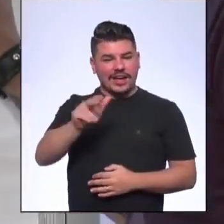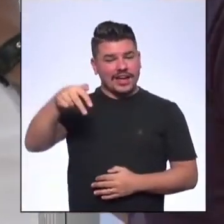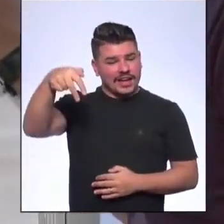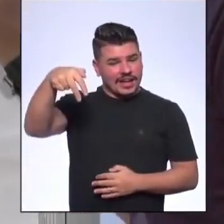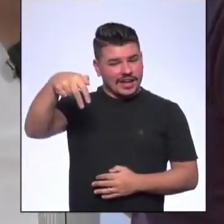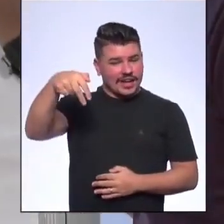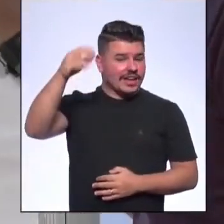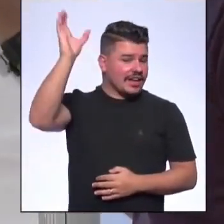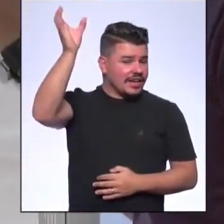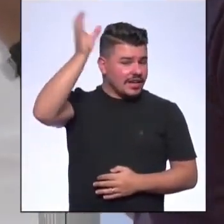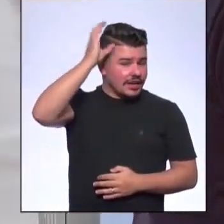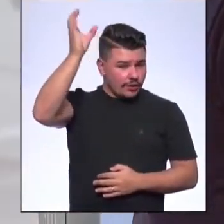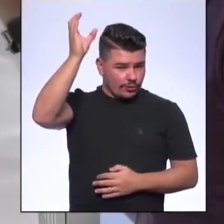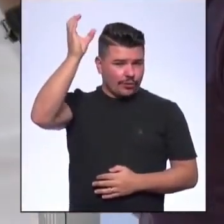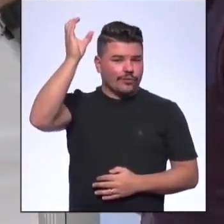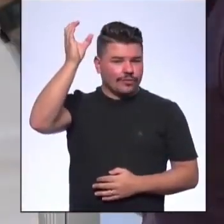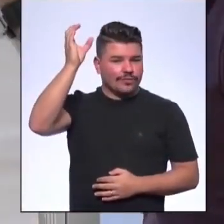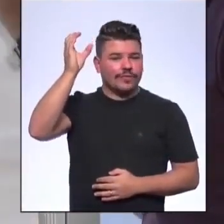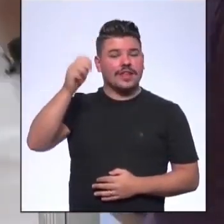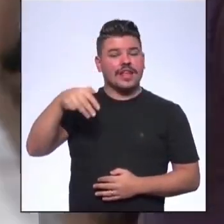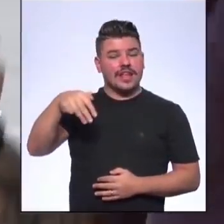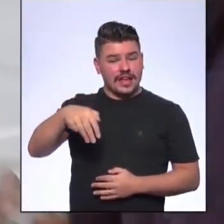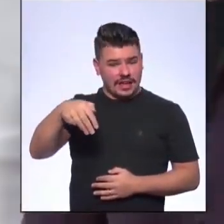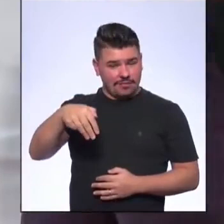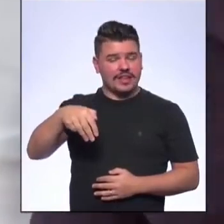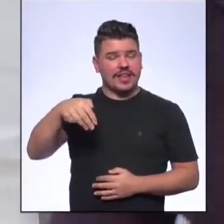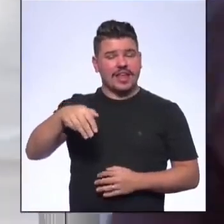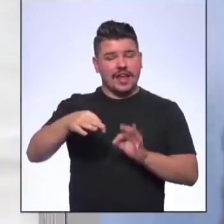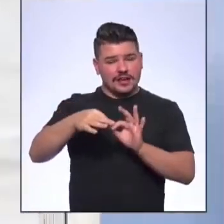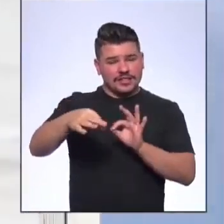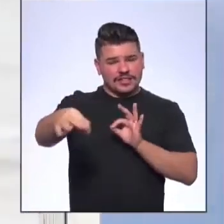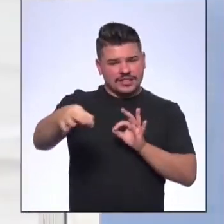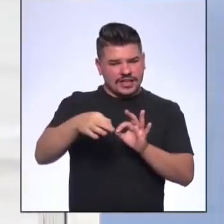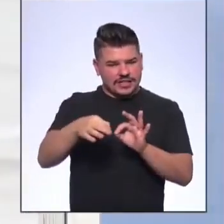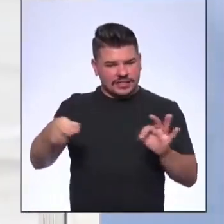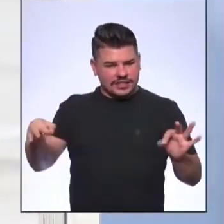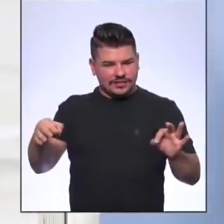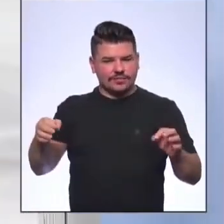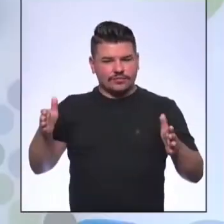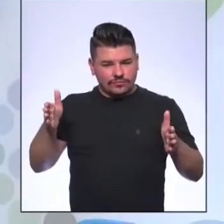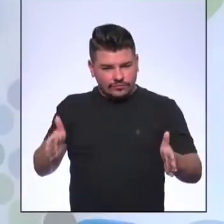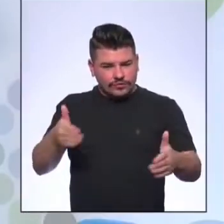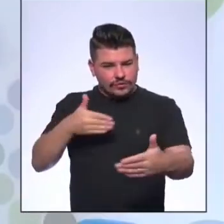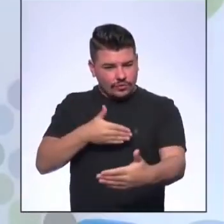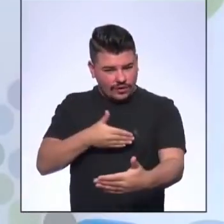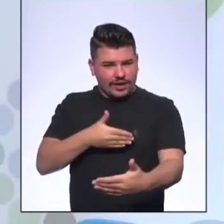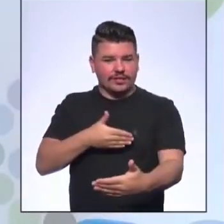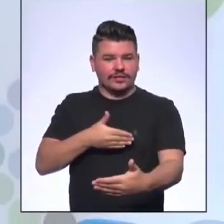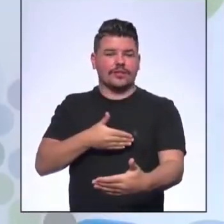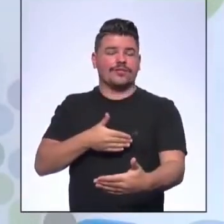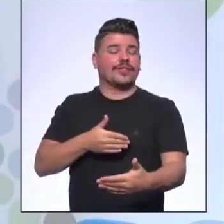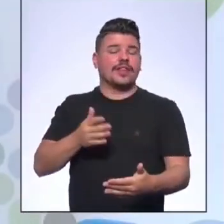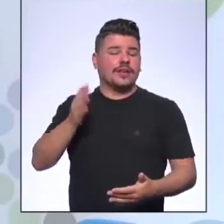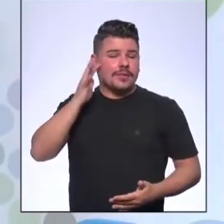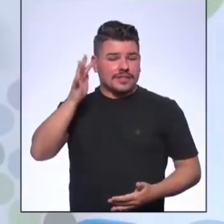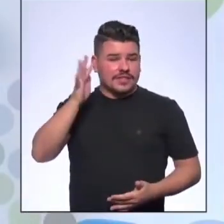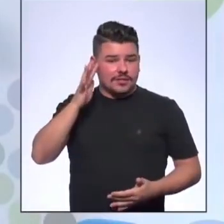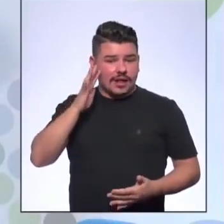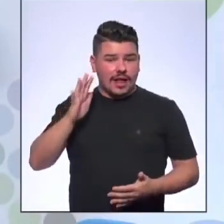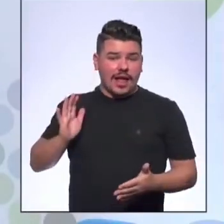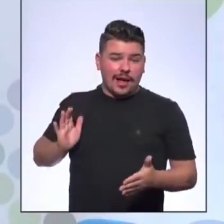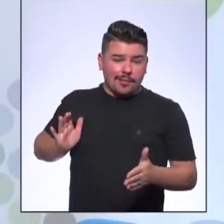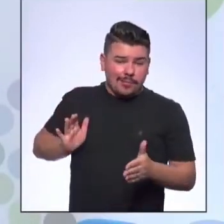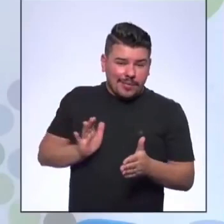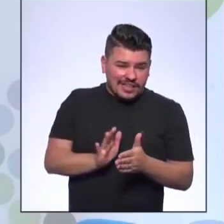em metros quadrados. Newton por metro quadrado. Beleza? Então, quando a gente fala assim, ó, a pressão que o